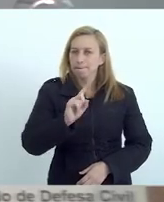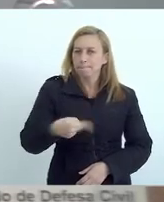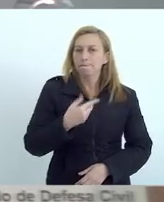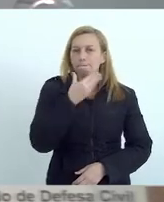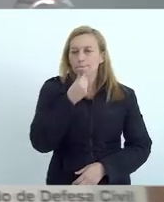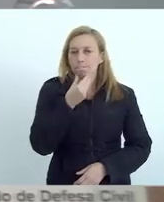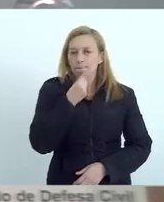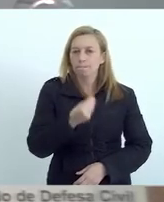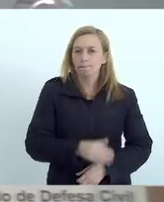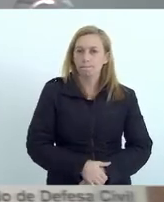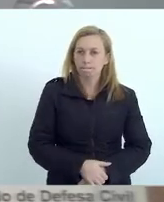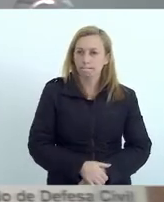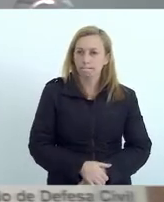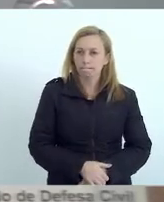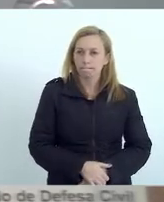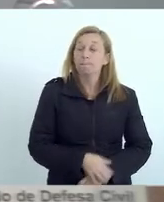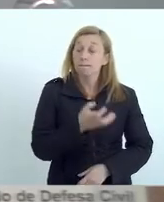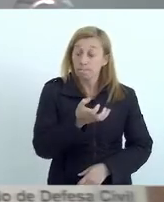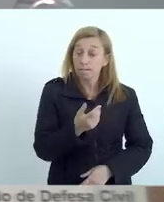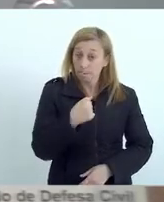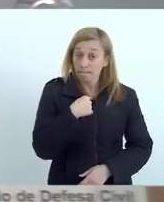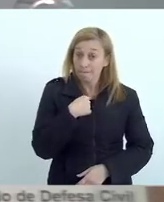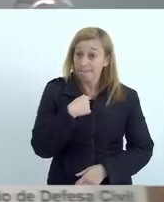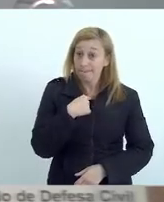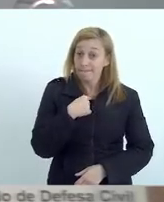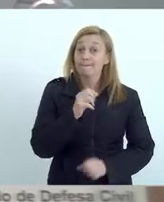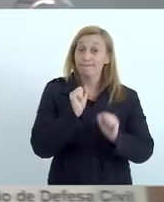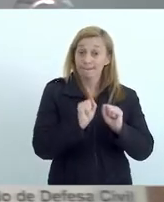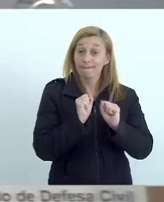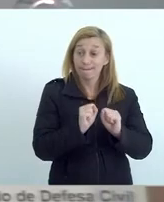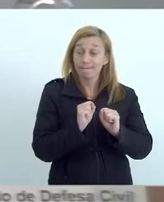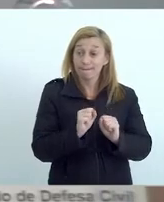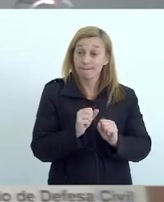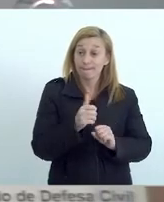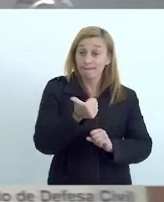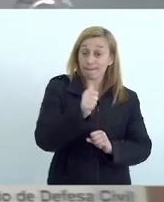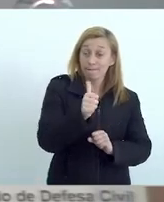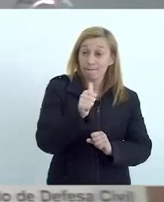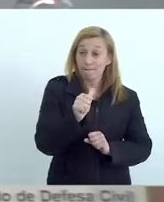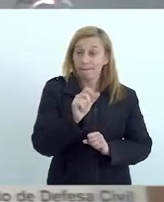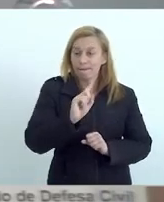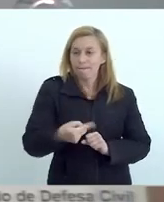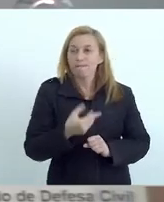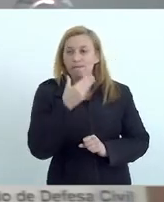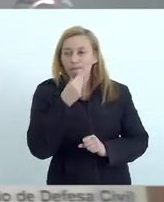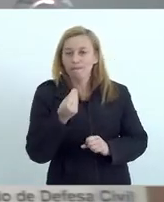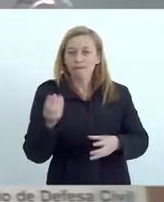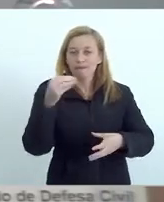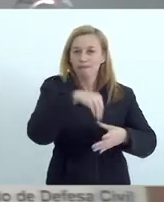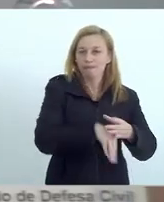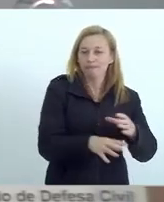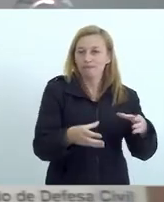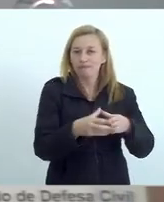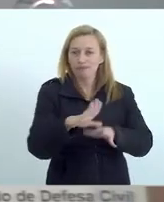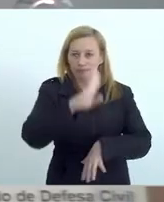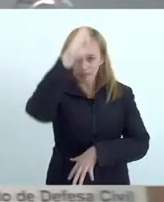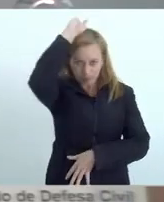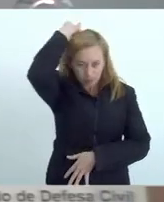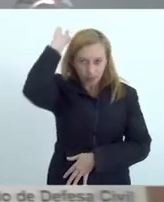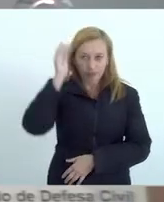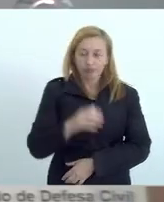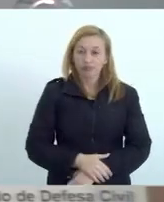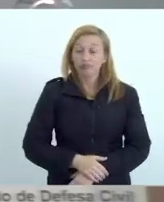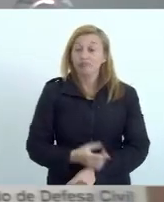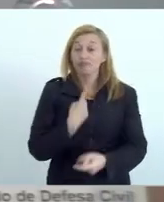homens eu queria eu poder colocar 11 mil homens efetivos na corporação o